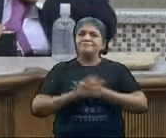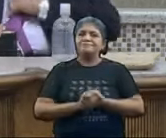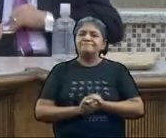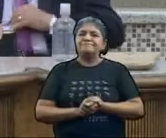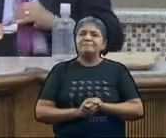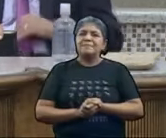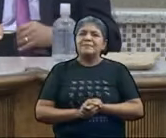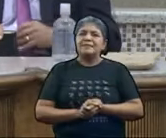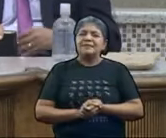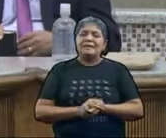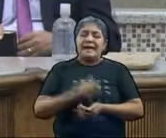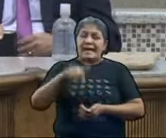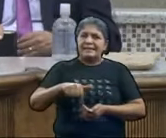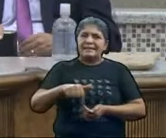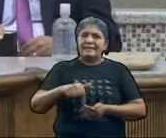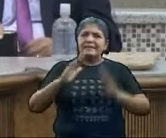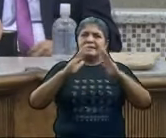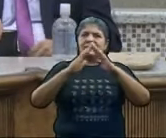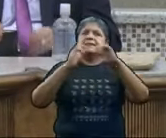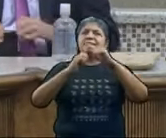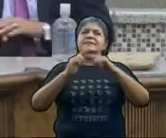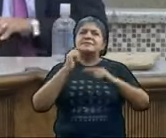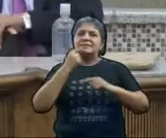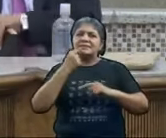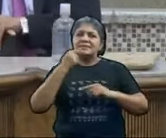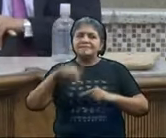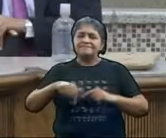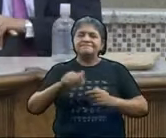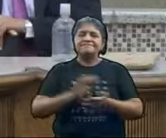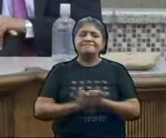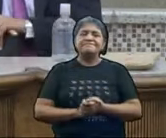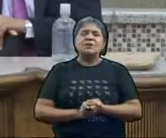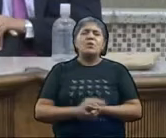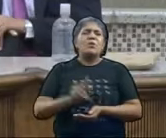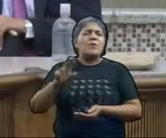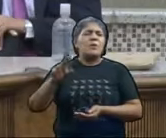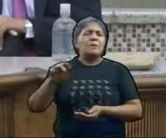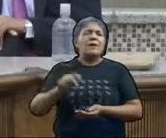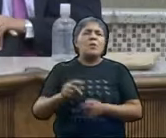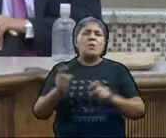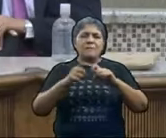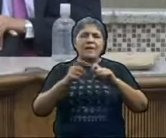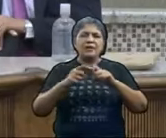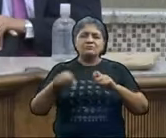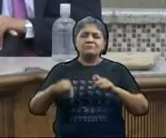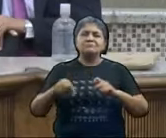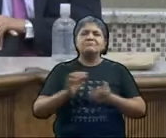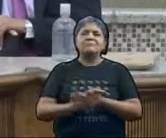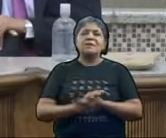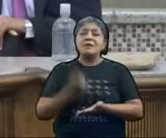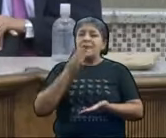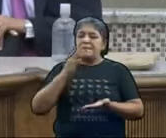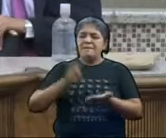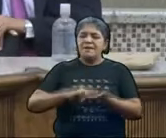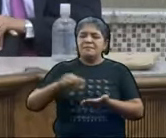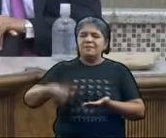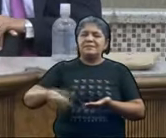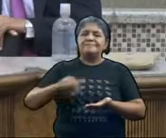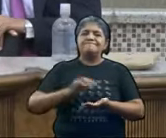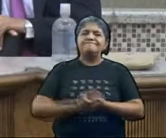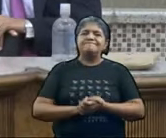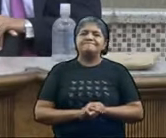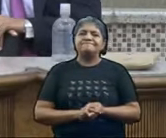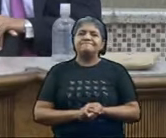Os irmãos que são mais antigos aqui, lembram do Dr. Aridaí, congregou nesta igreja há muito tempo, um médico. Congregou nessa igreja há muito tempo.